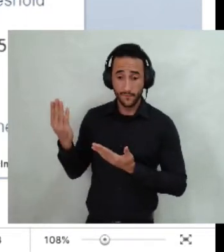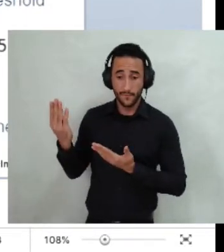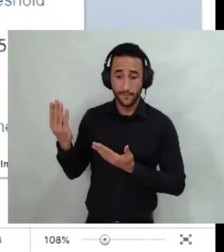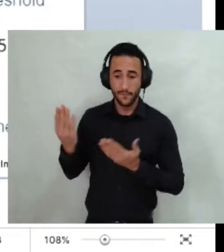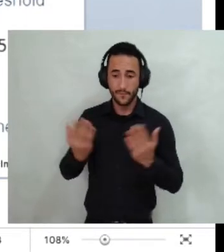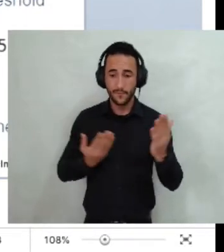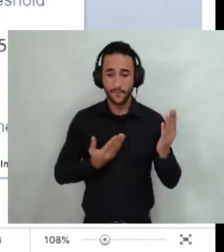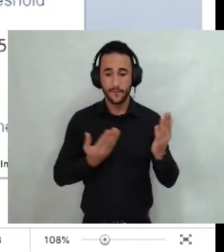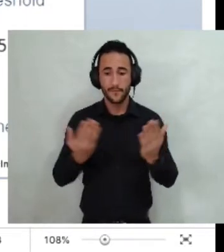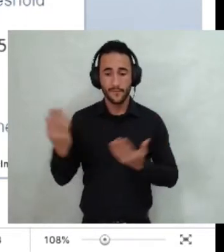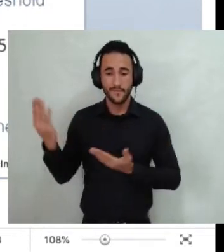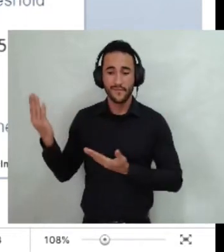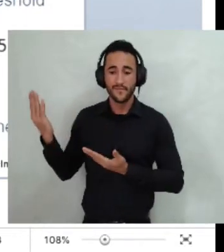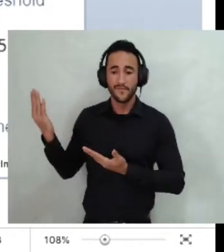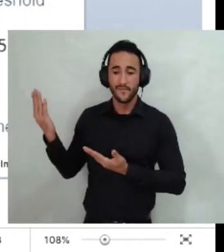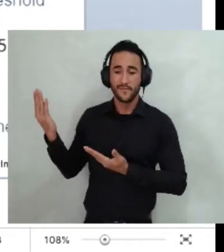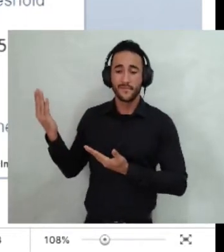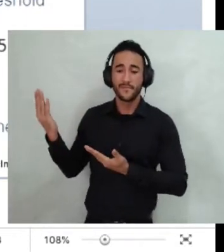Tá,